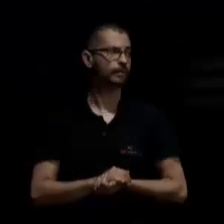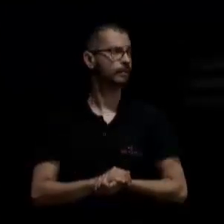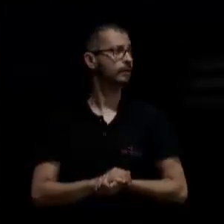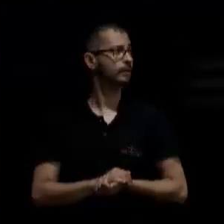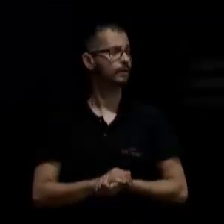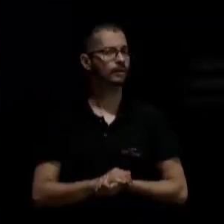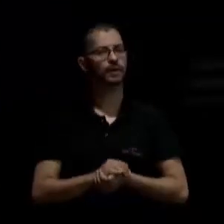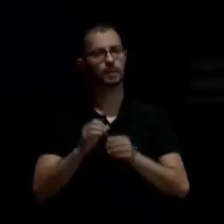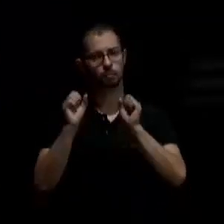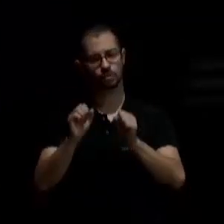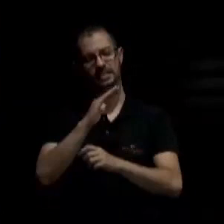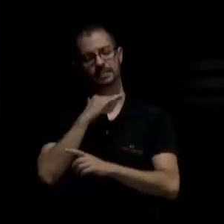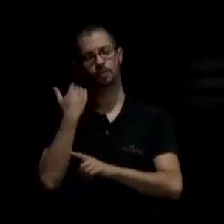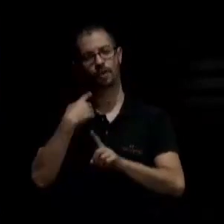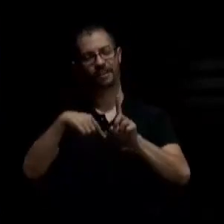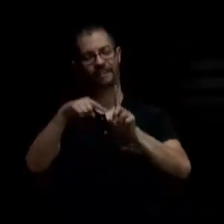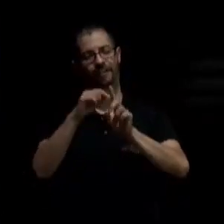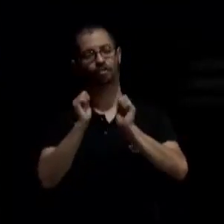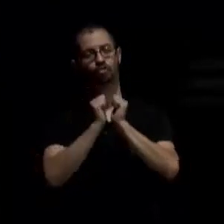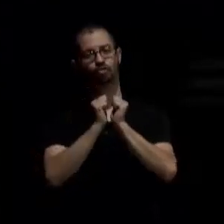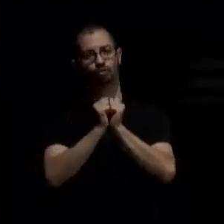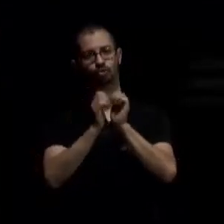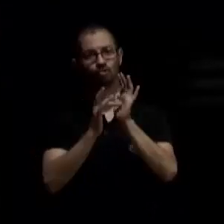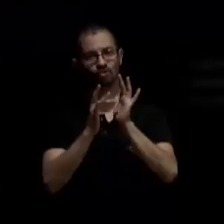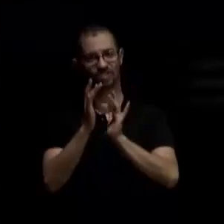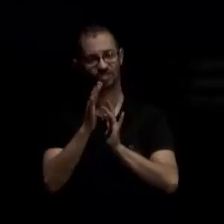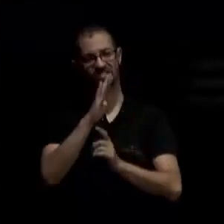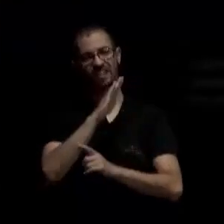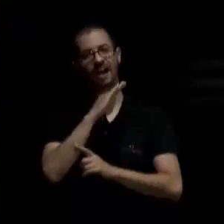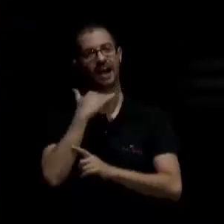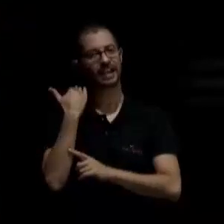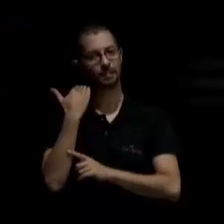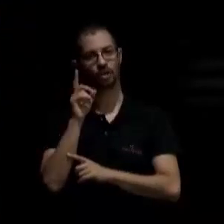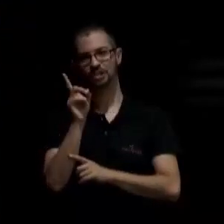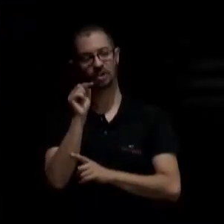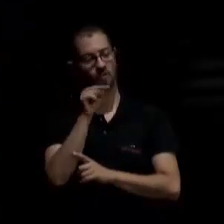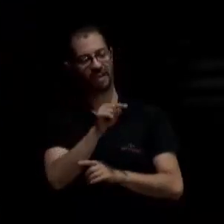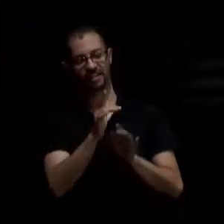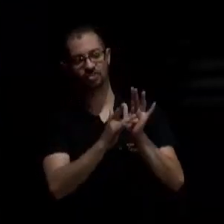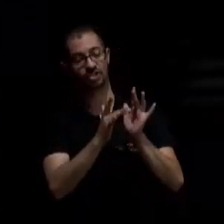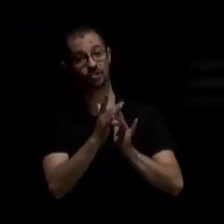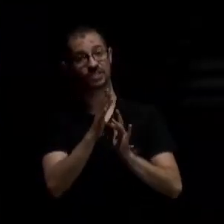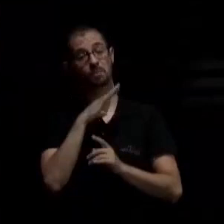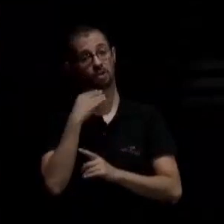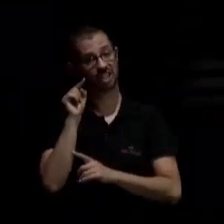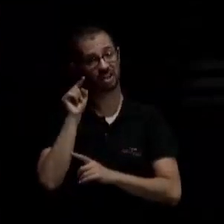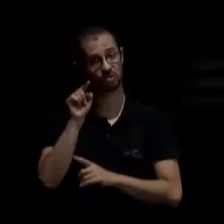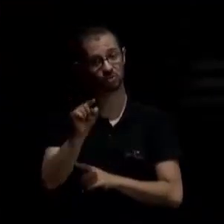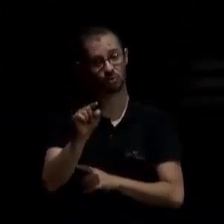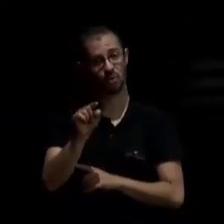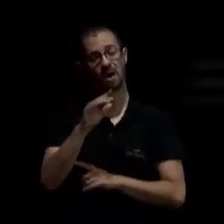pudesse morrer juntamente com ele. Que aquela morte não era dele, era sua e